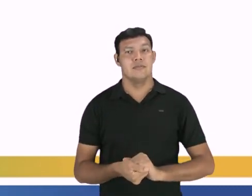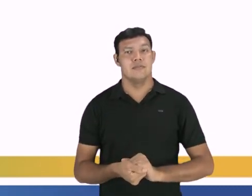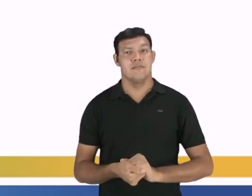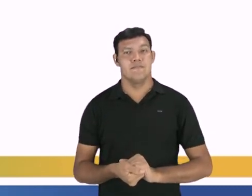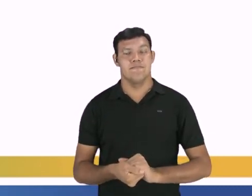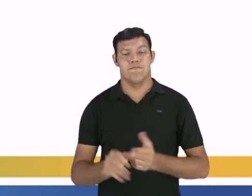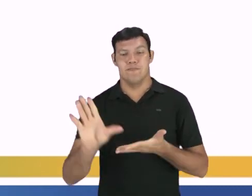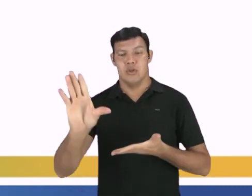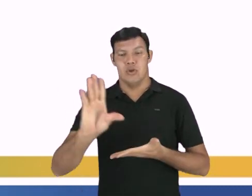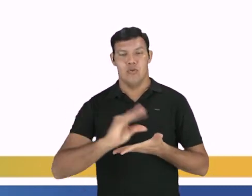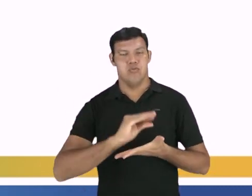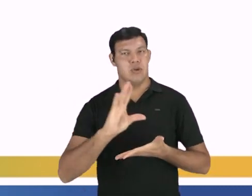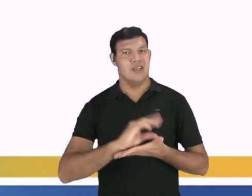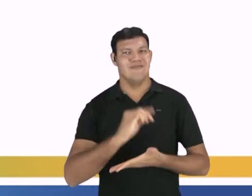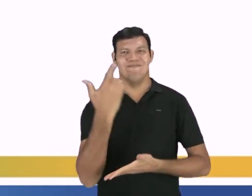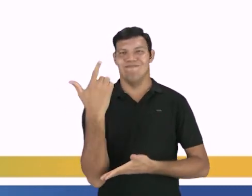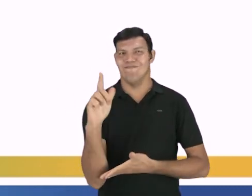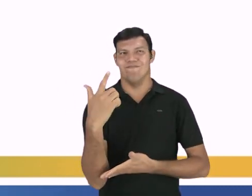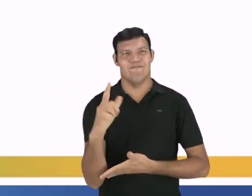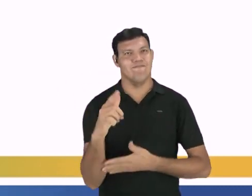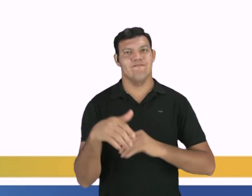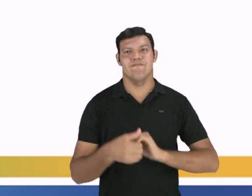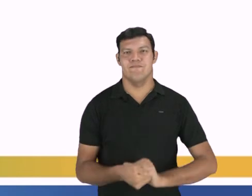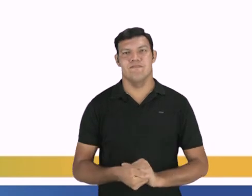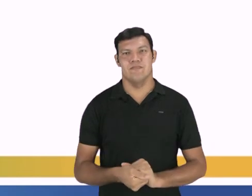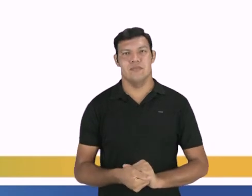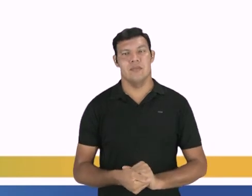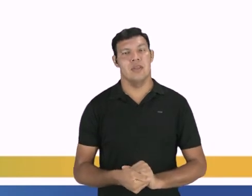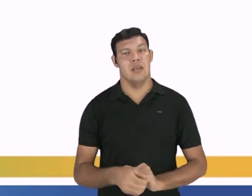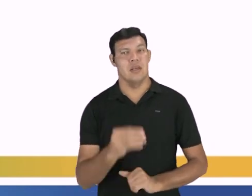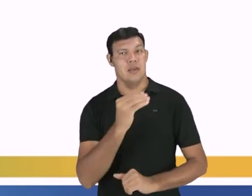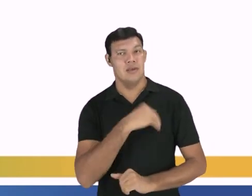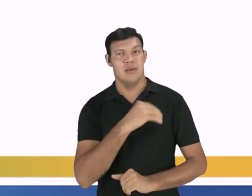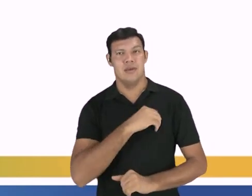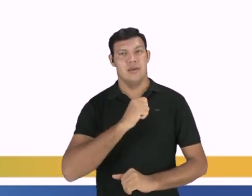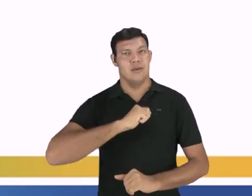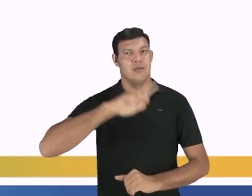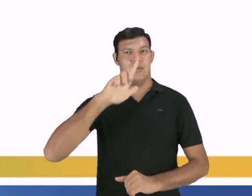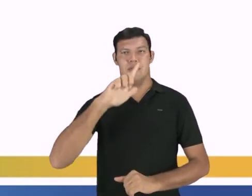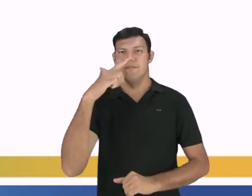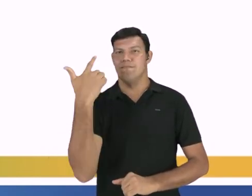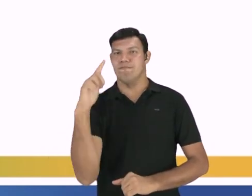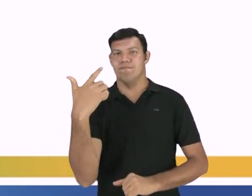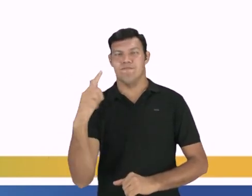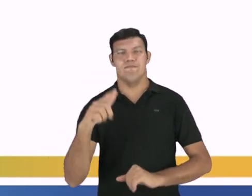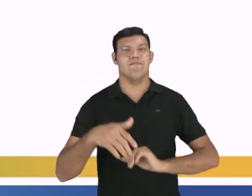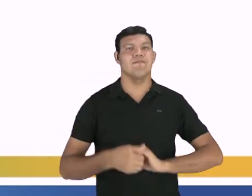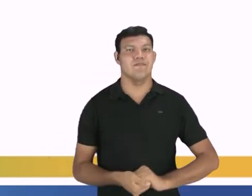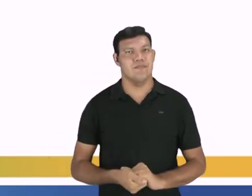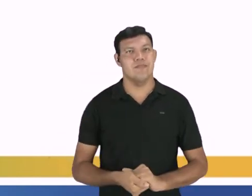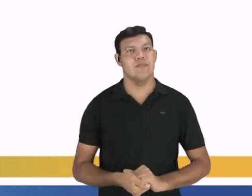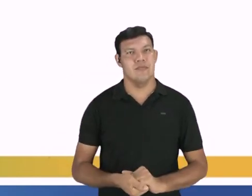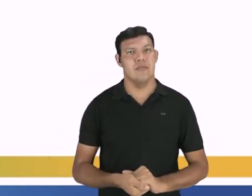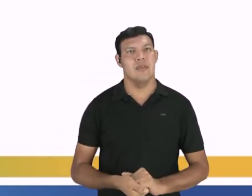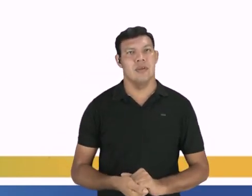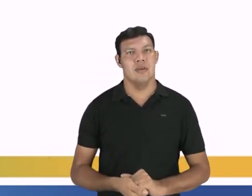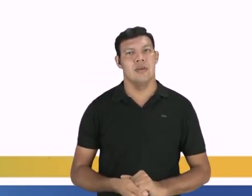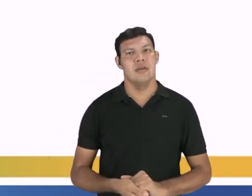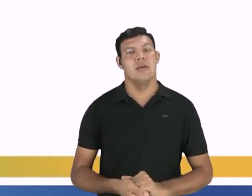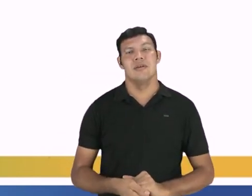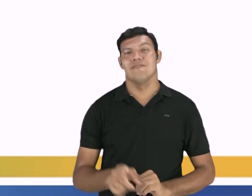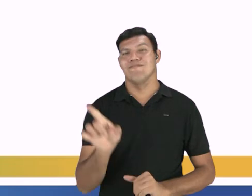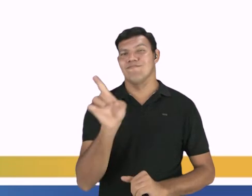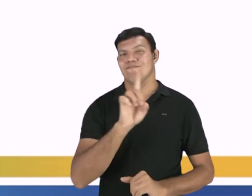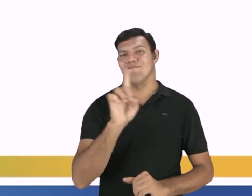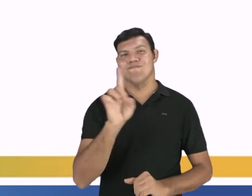um lucro, eles não me darão um bônus. E aí o want, para formular essa